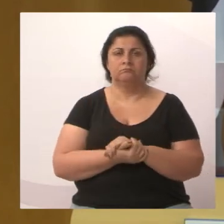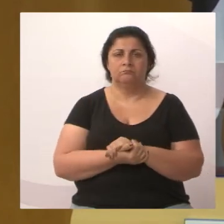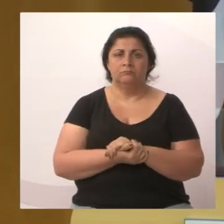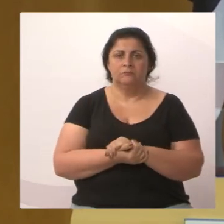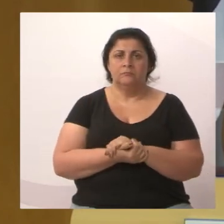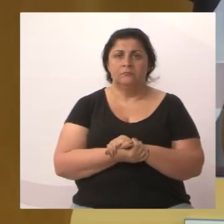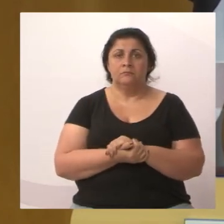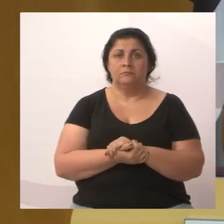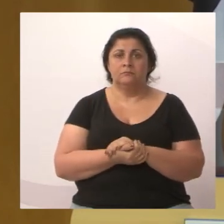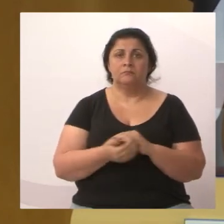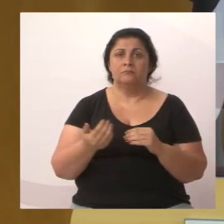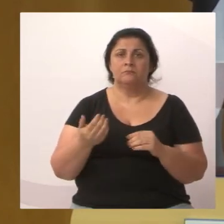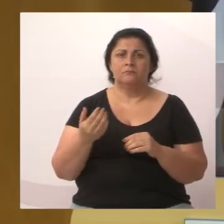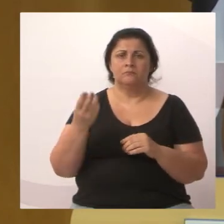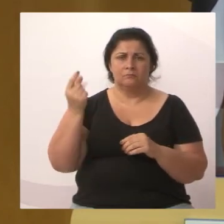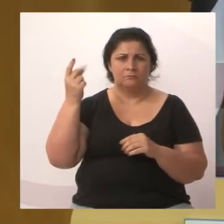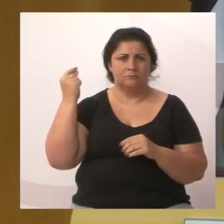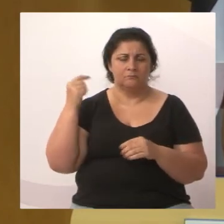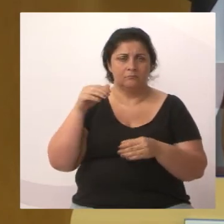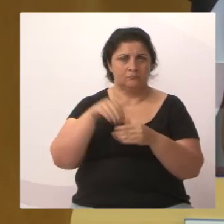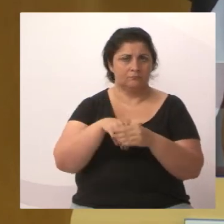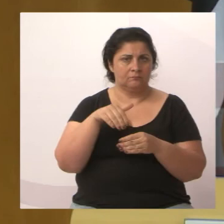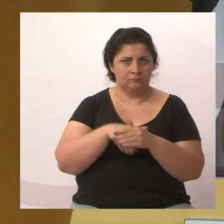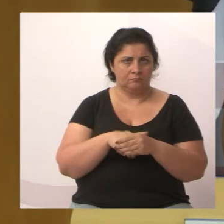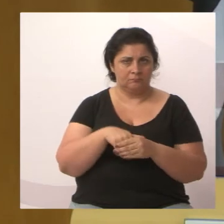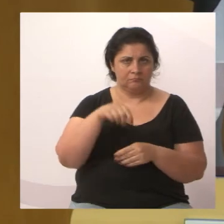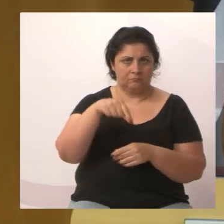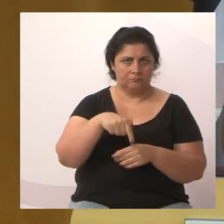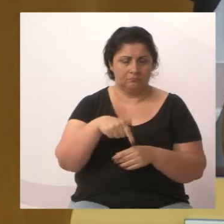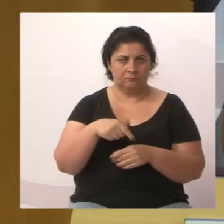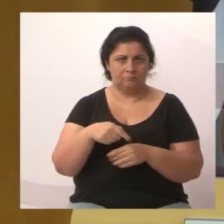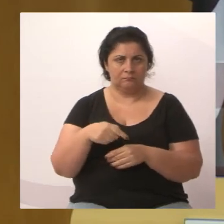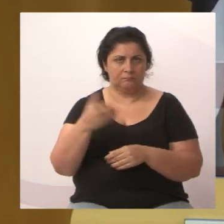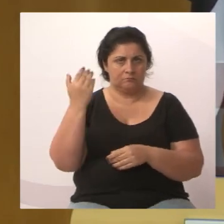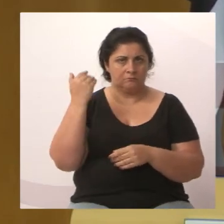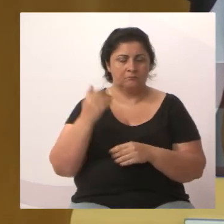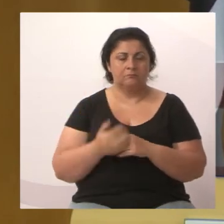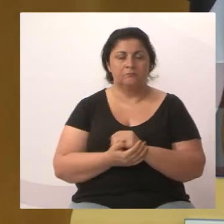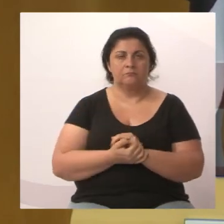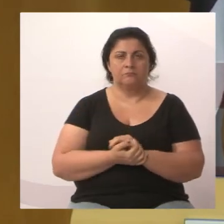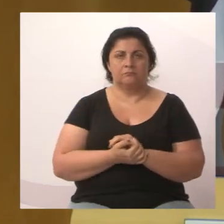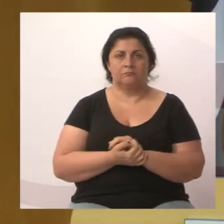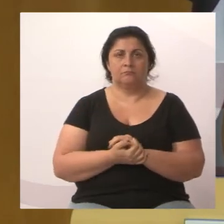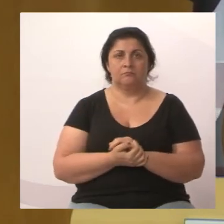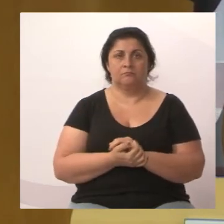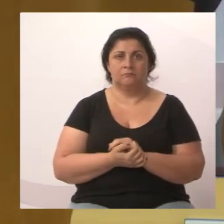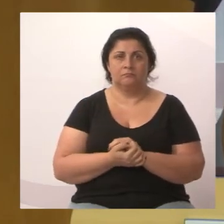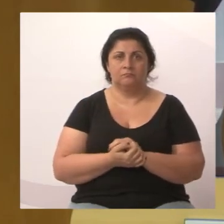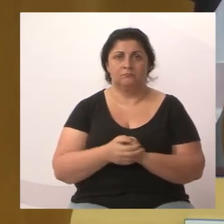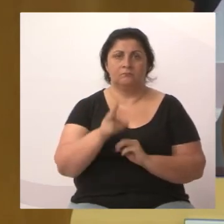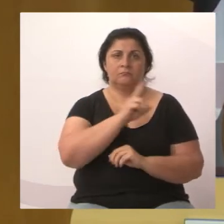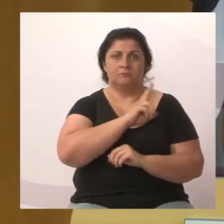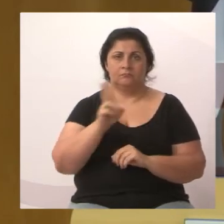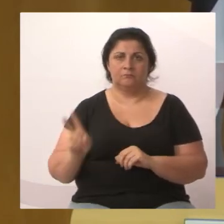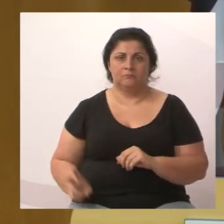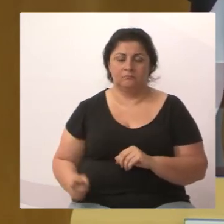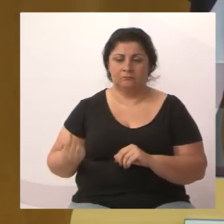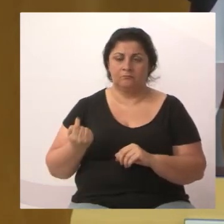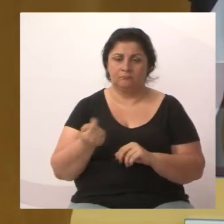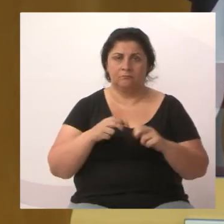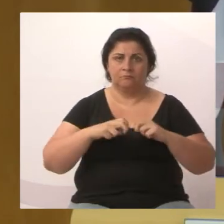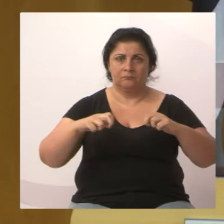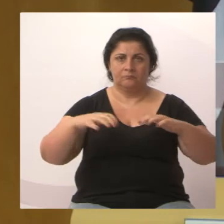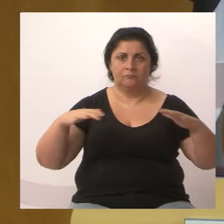esse momento da votação, quando aqui o pessoal que estavam aqui no plenário, boa